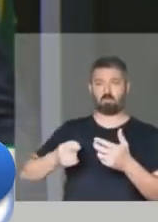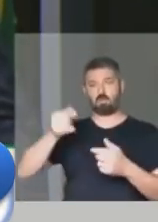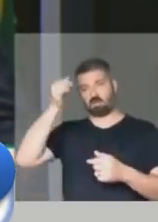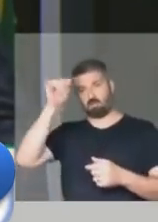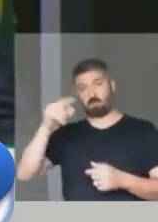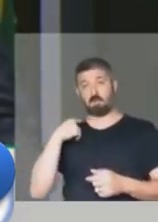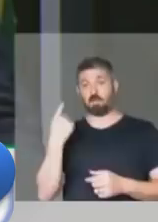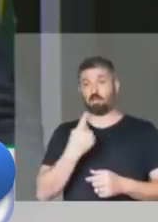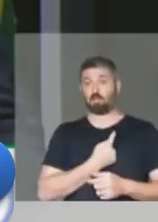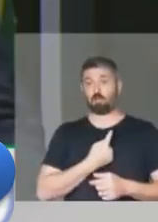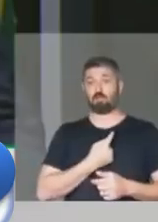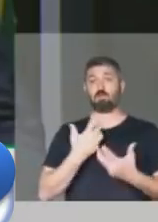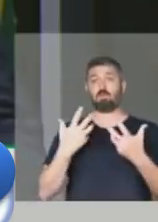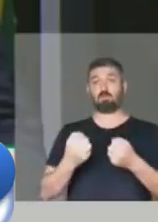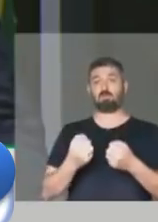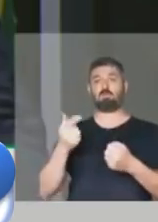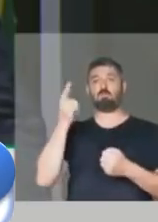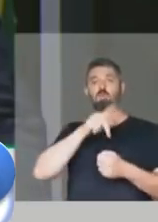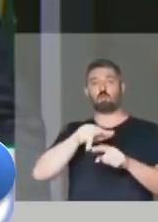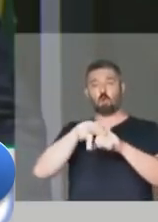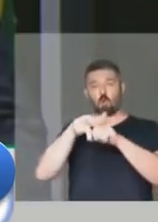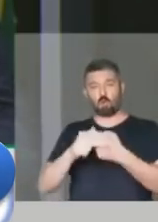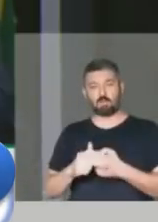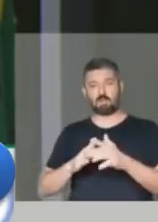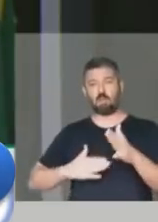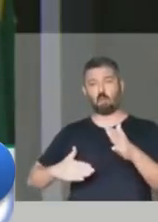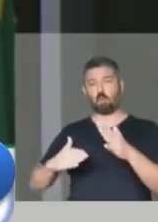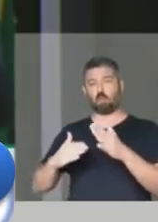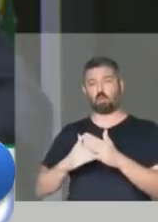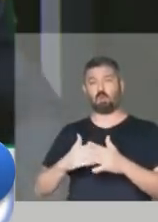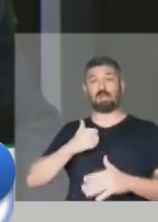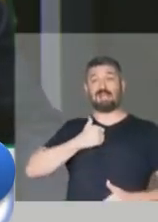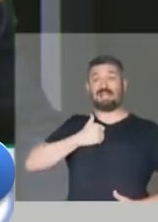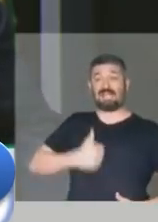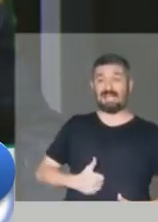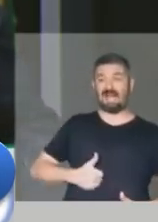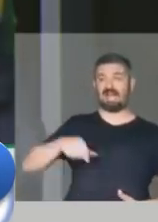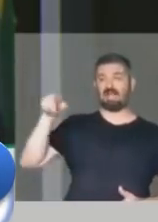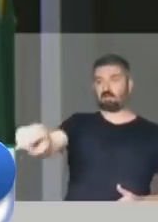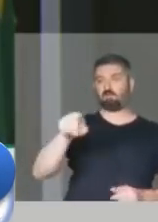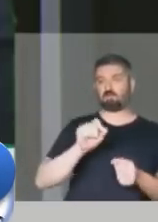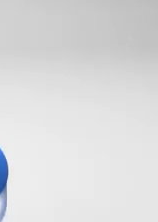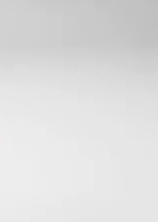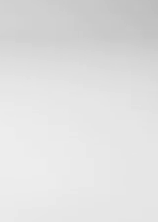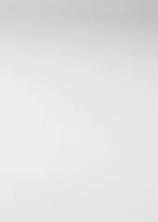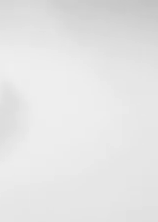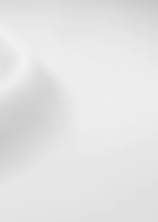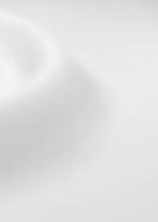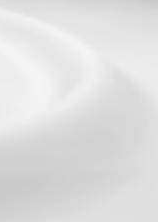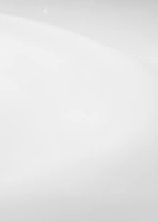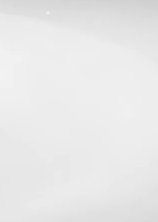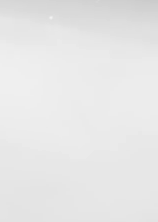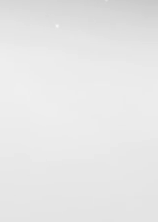que possamos reparar todas as cagadas que vocês fizeram. Obrigado.